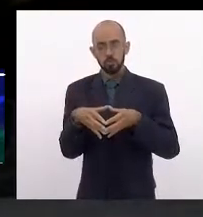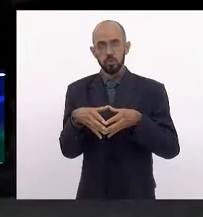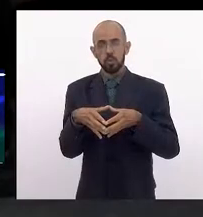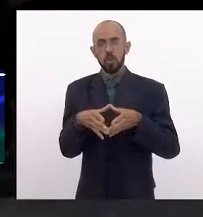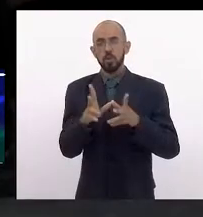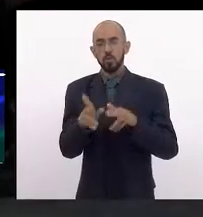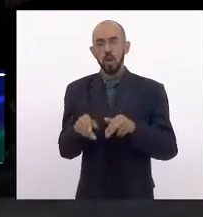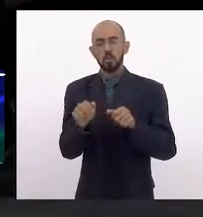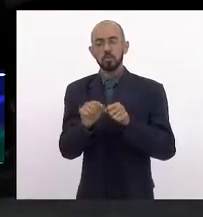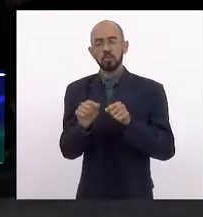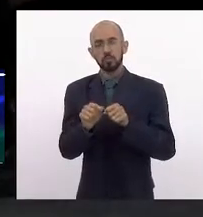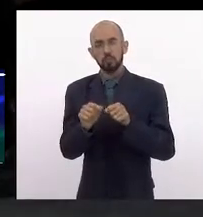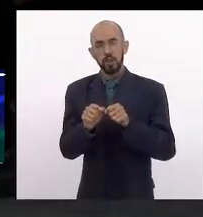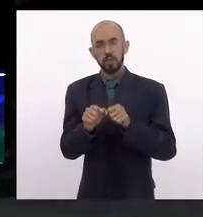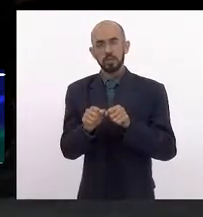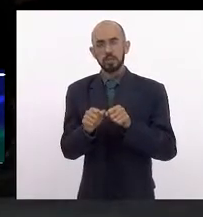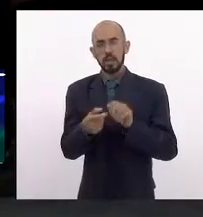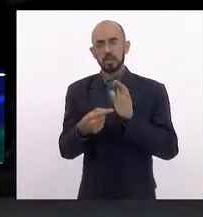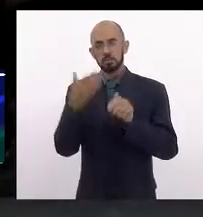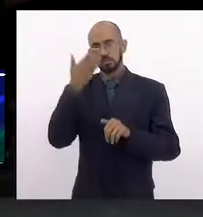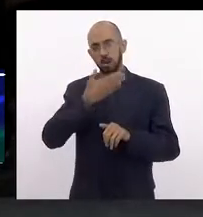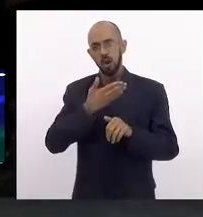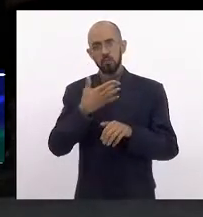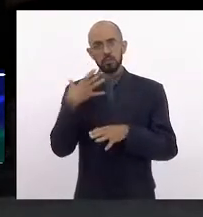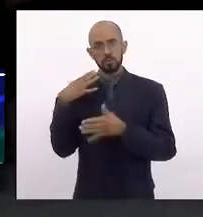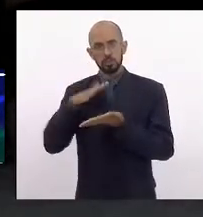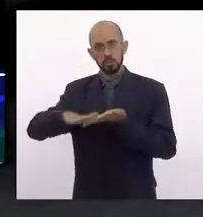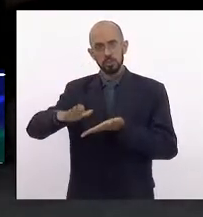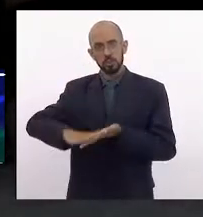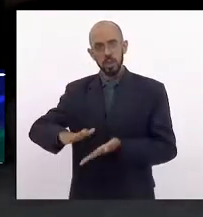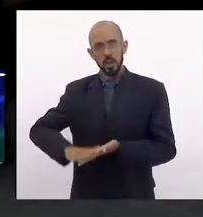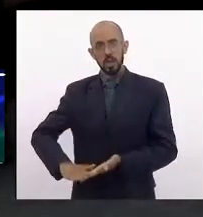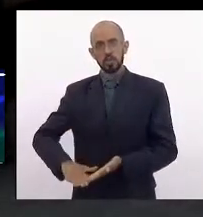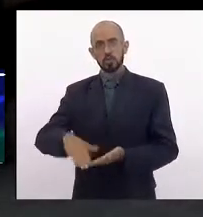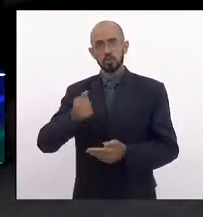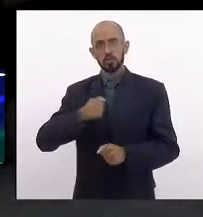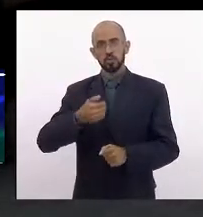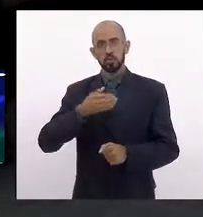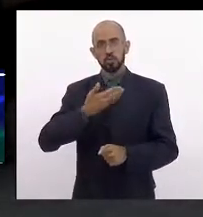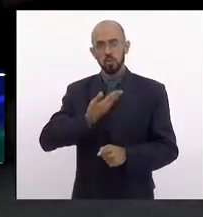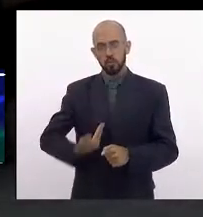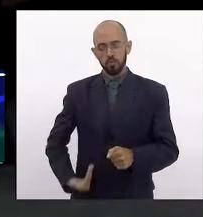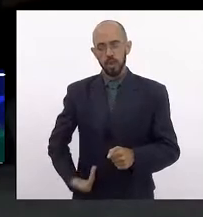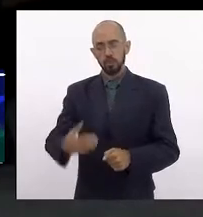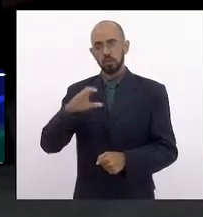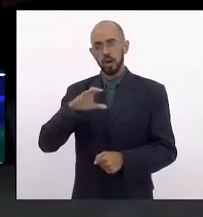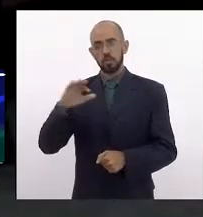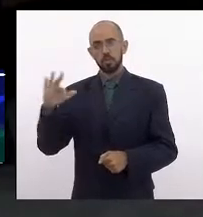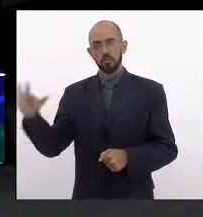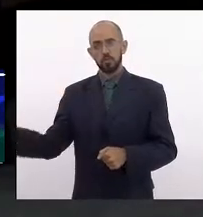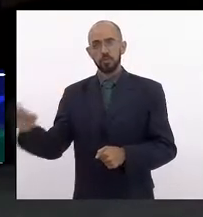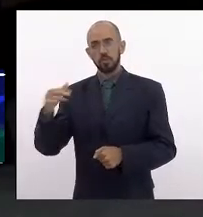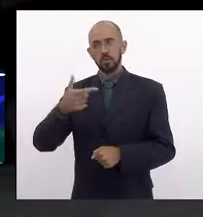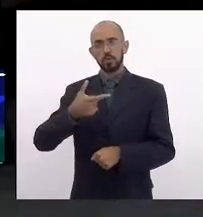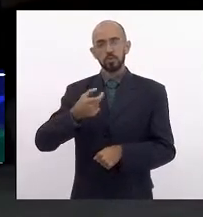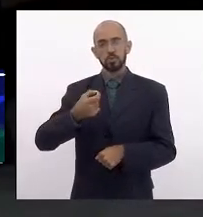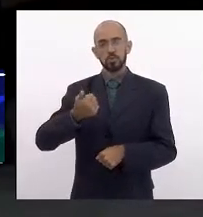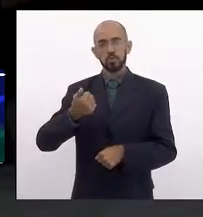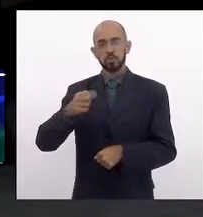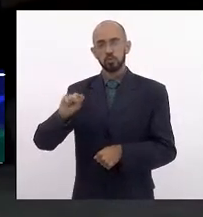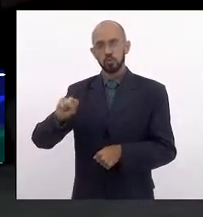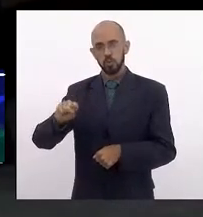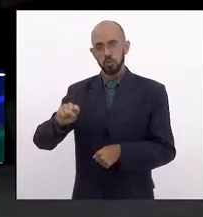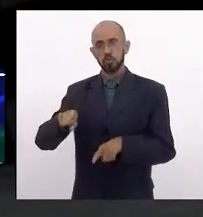foi feito nas prestações de Contas do governo Municipal de Cabo Frio no exercício de 18